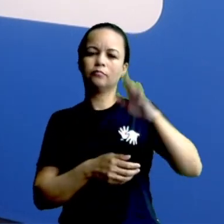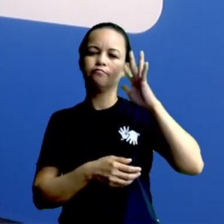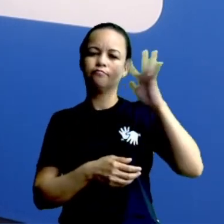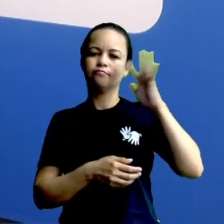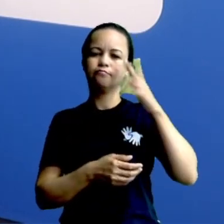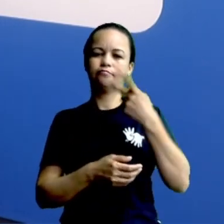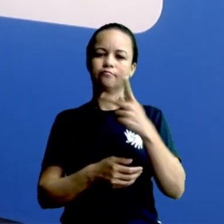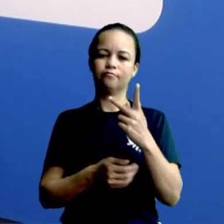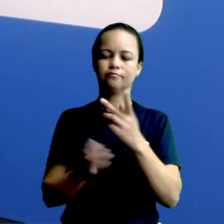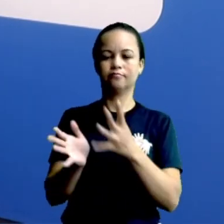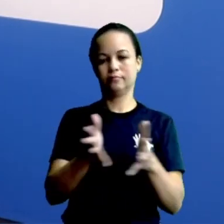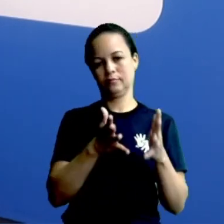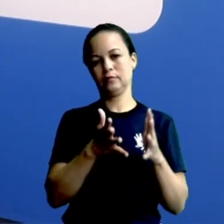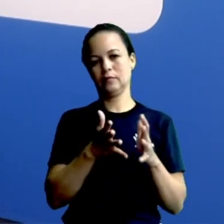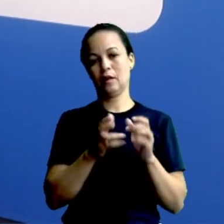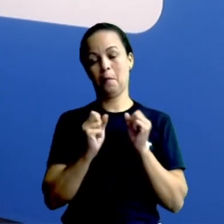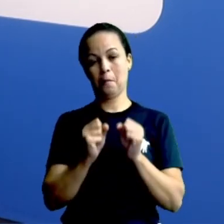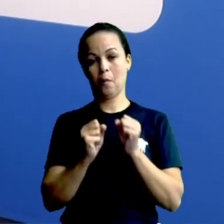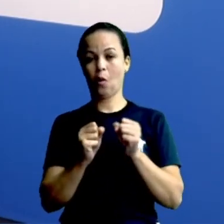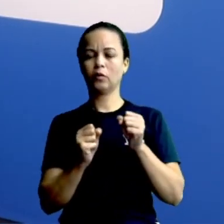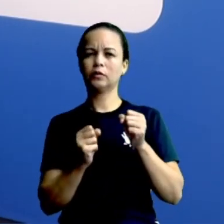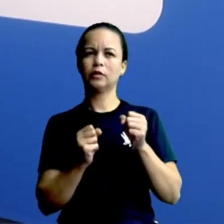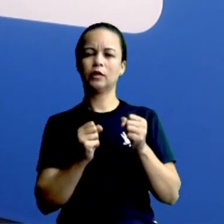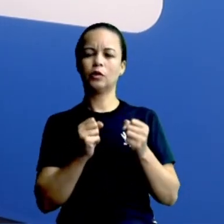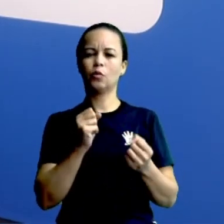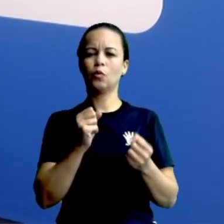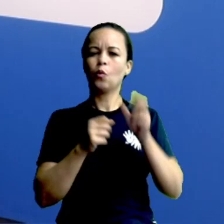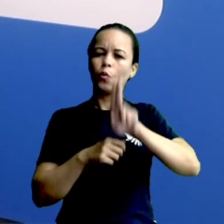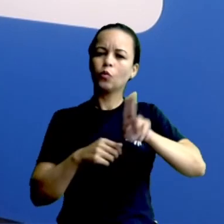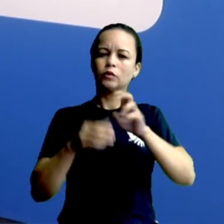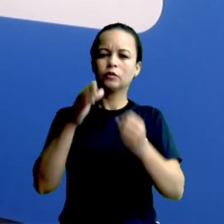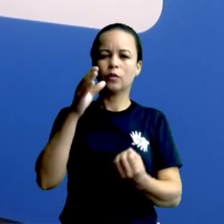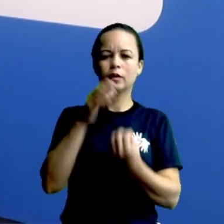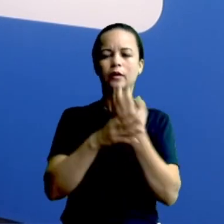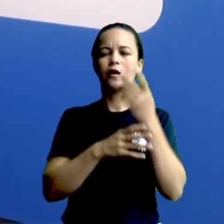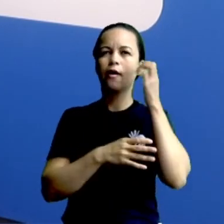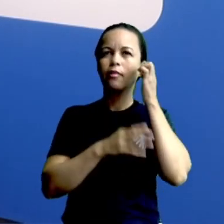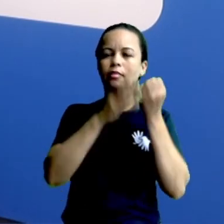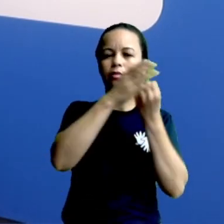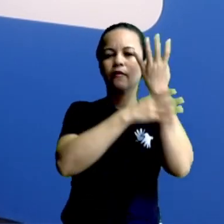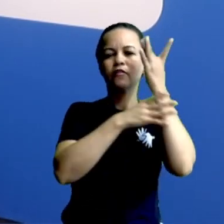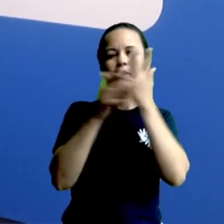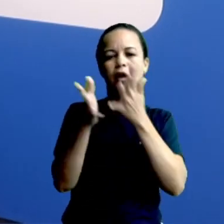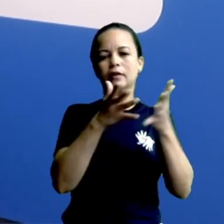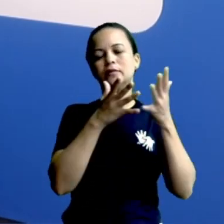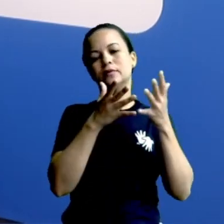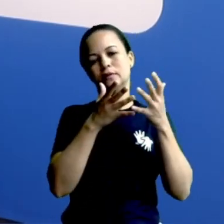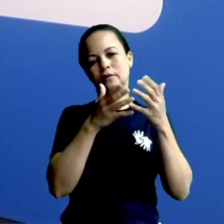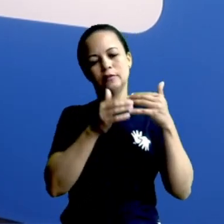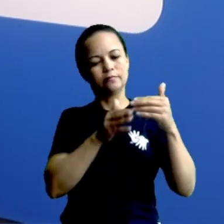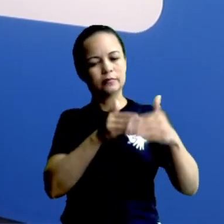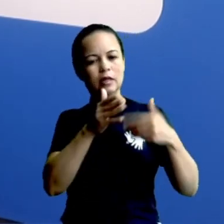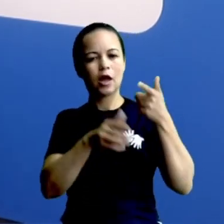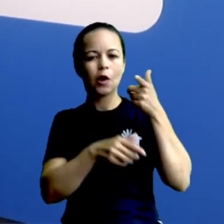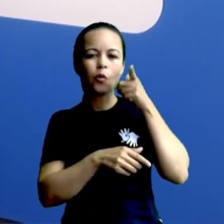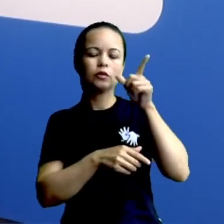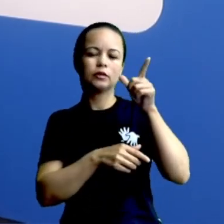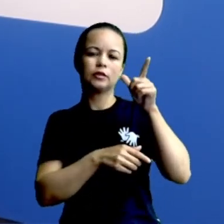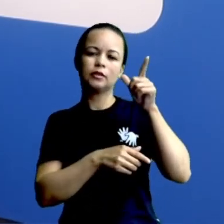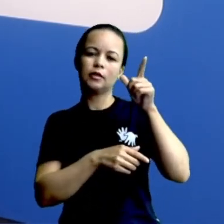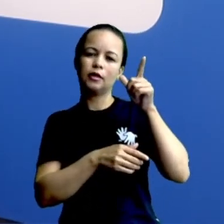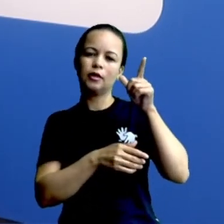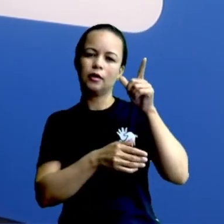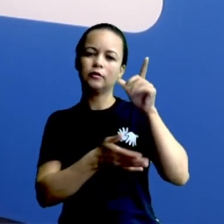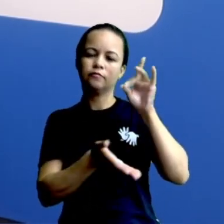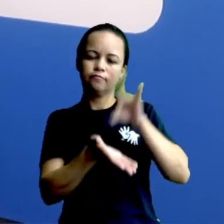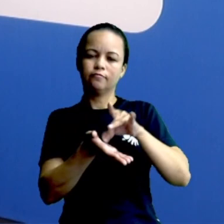sonhos. Mas você pode usar sua criatividade, usar sua perseverança, sua resiliência e conseguir realizar os seus